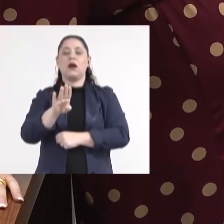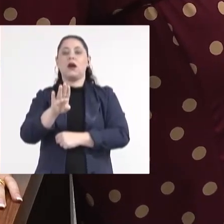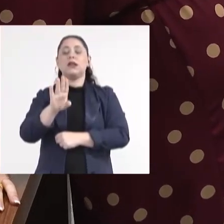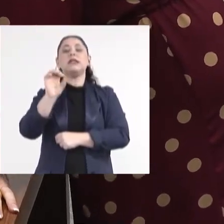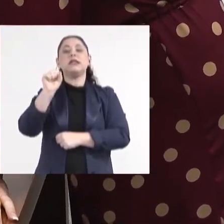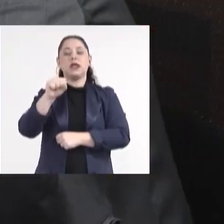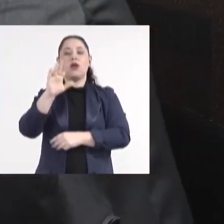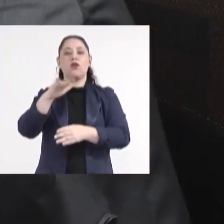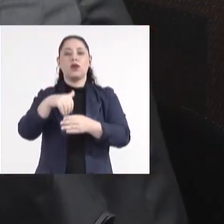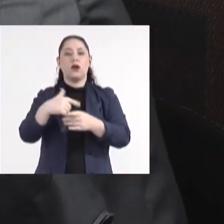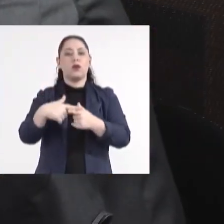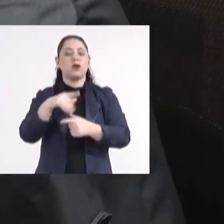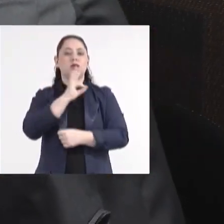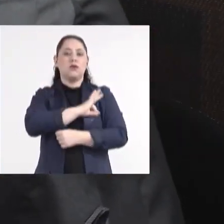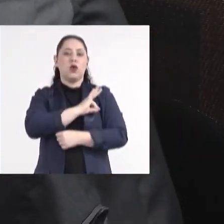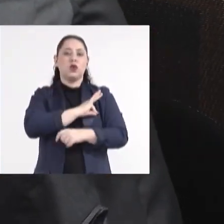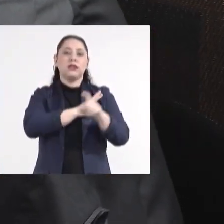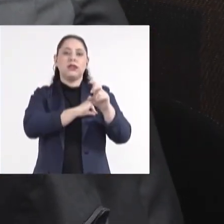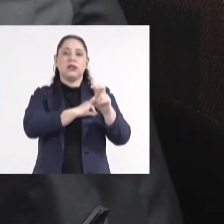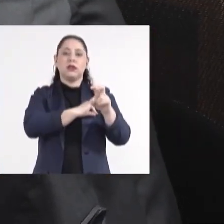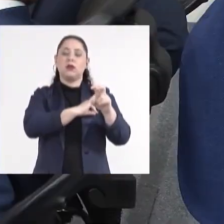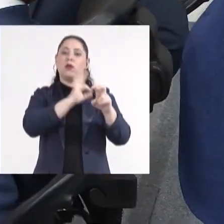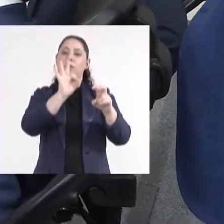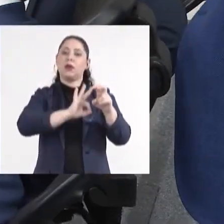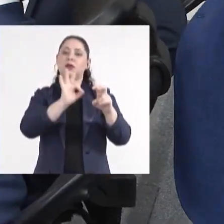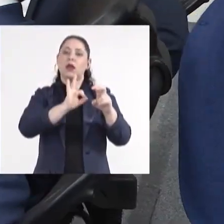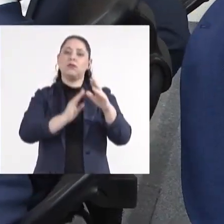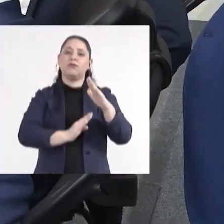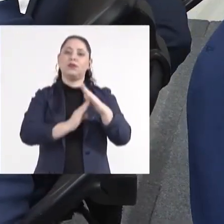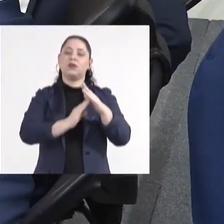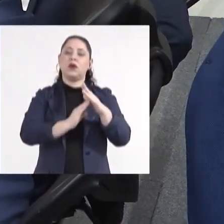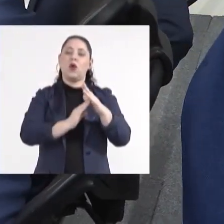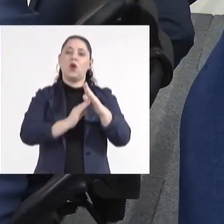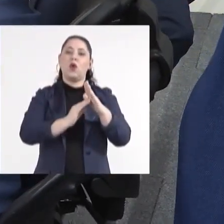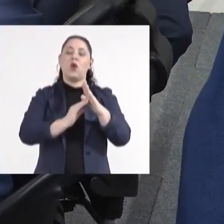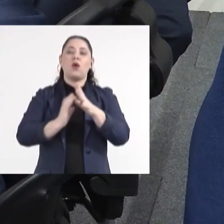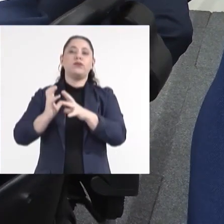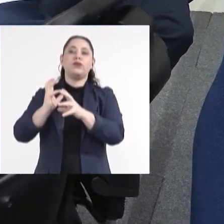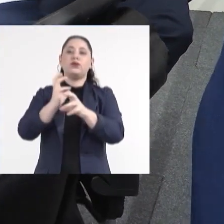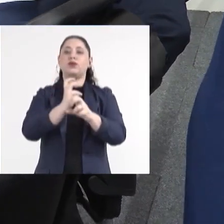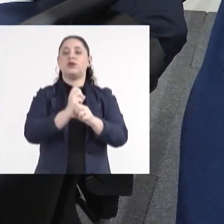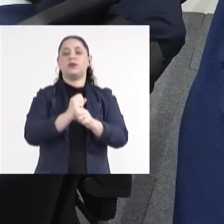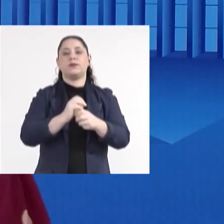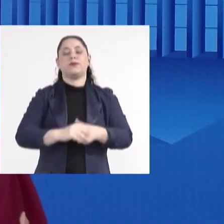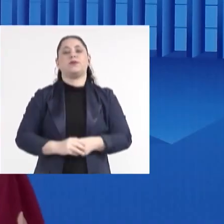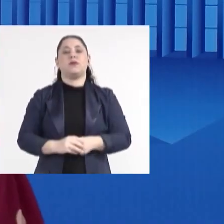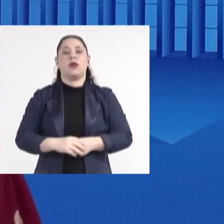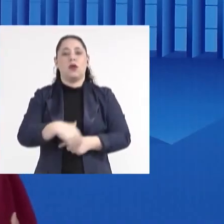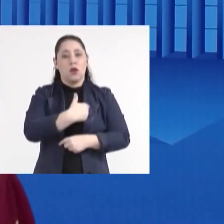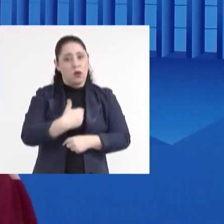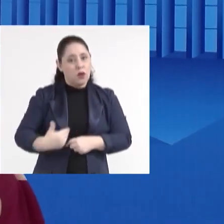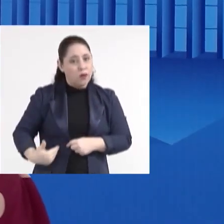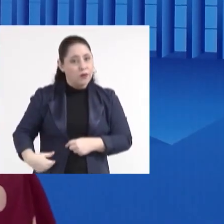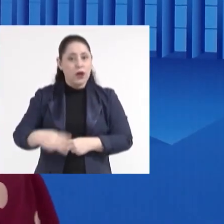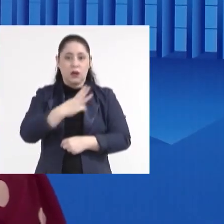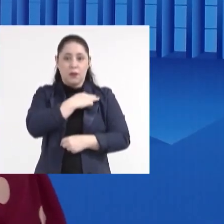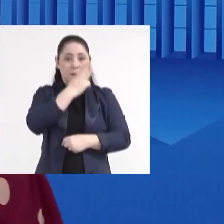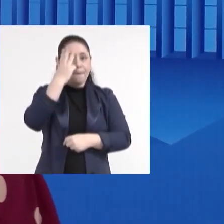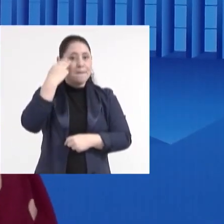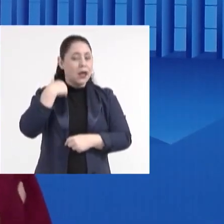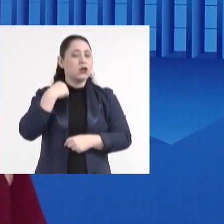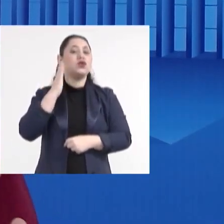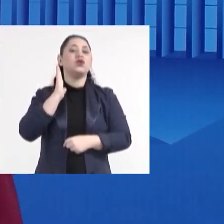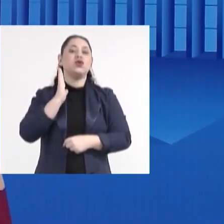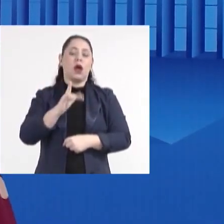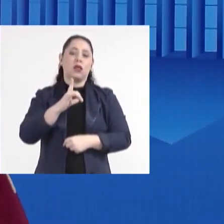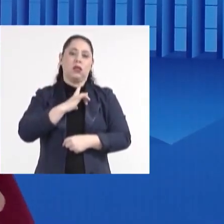ao projeto, explicou que o valor do reajuste se enquadra no orçamento atual do estado. O governo já a partir de maio